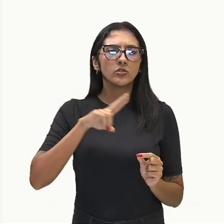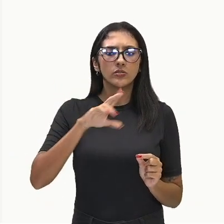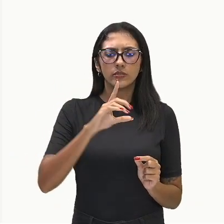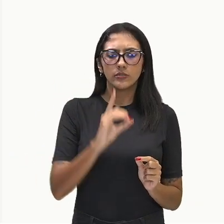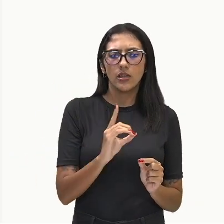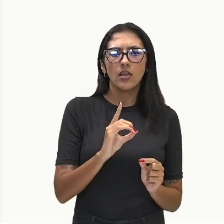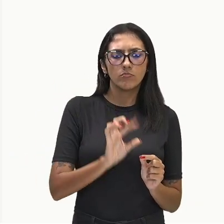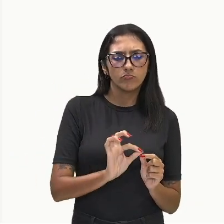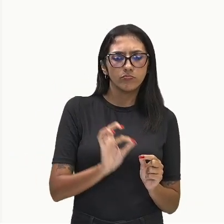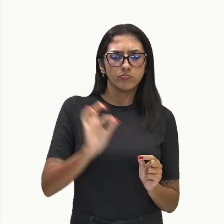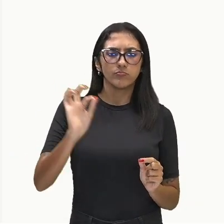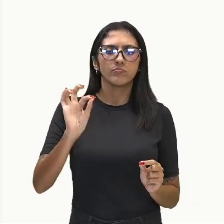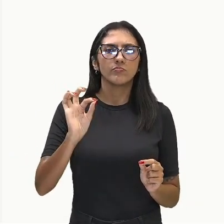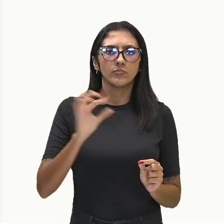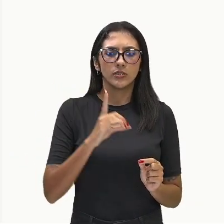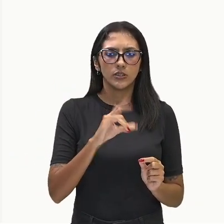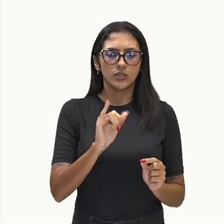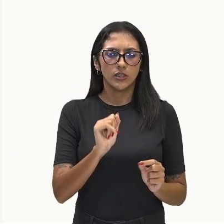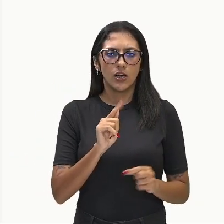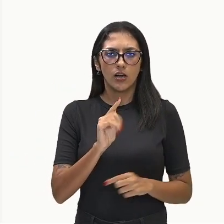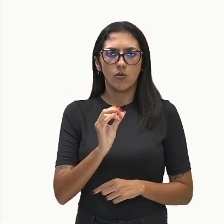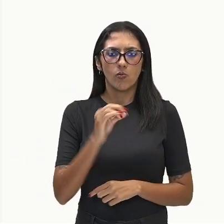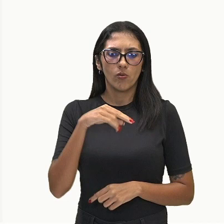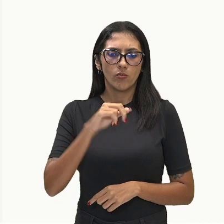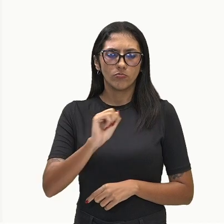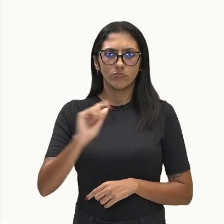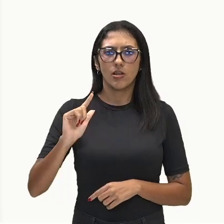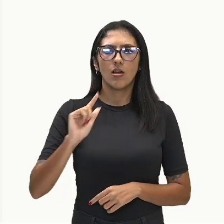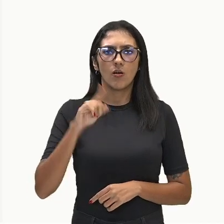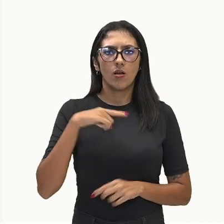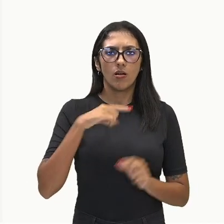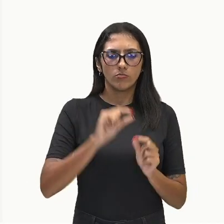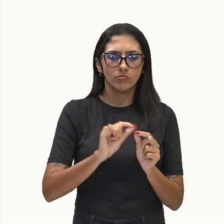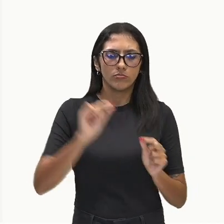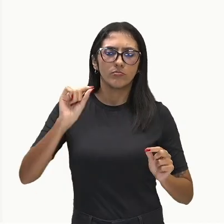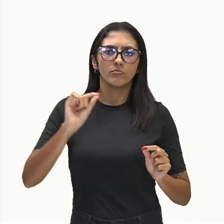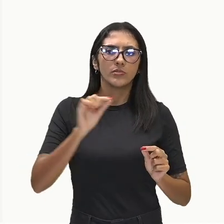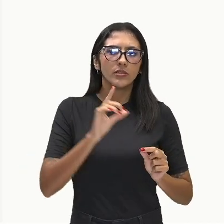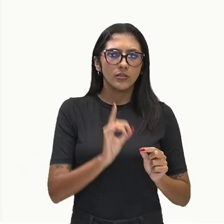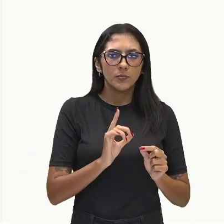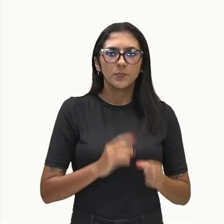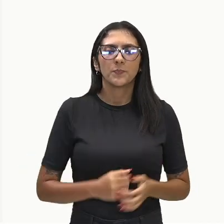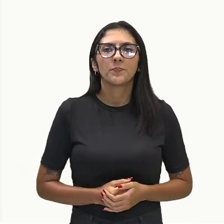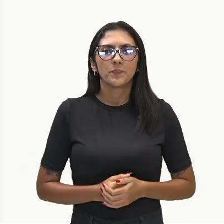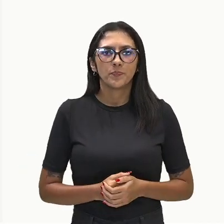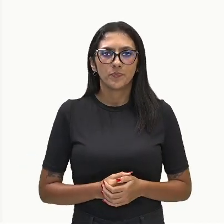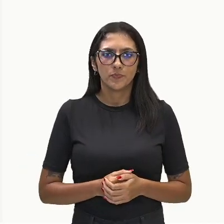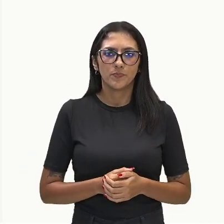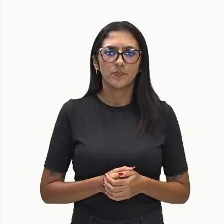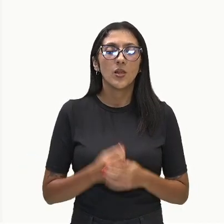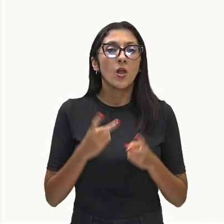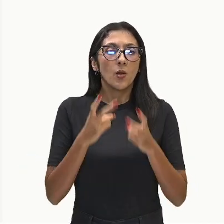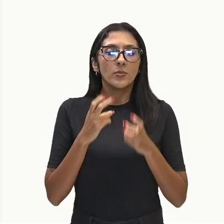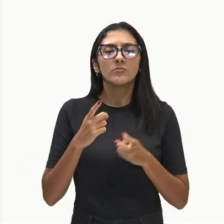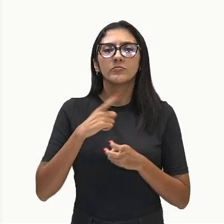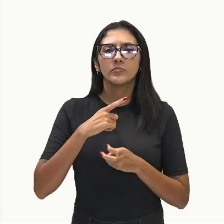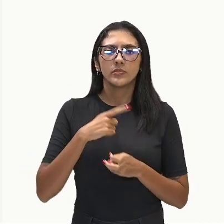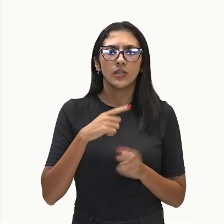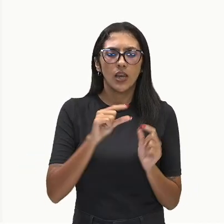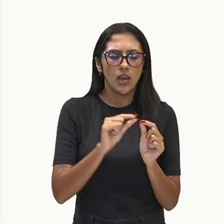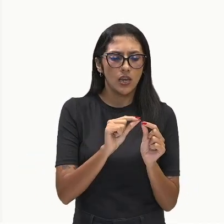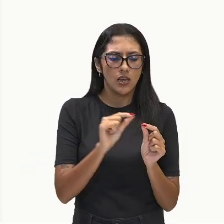que é a diagonal do quadrado. Vejam que quando a gente passa essa linha